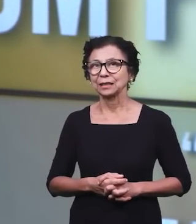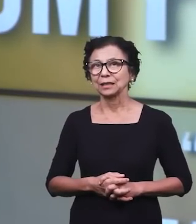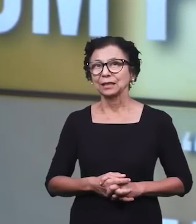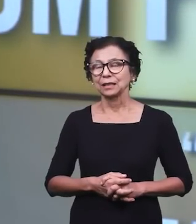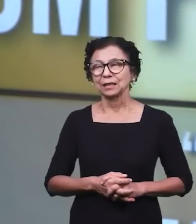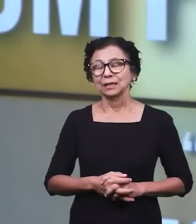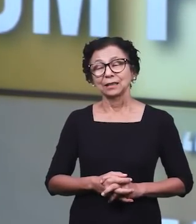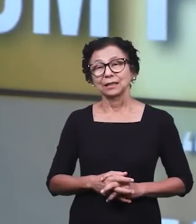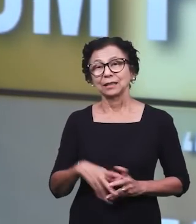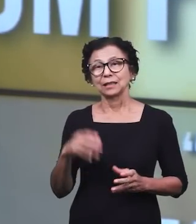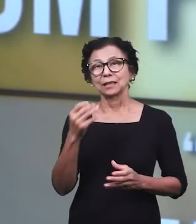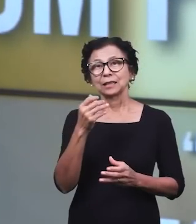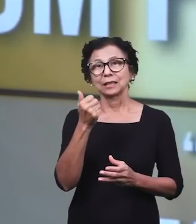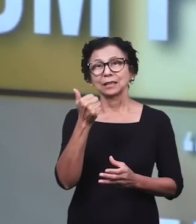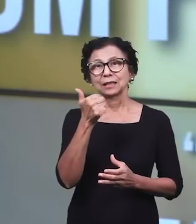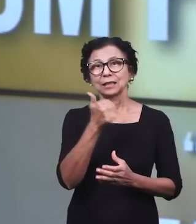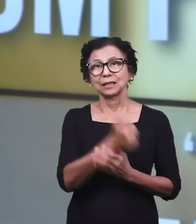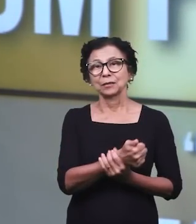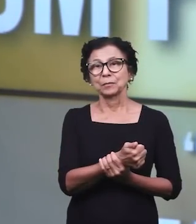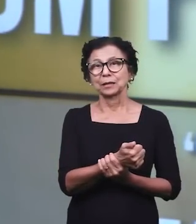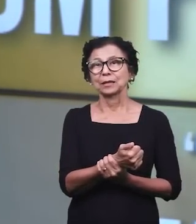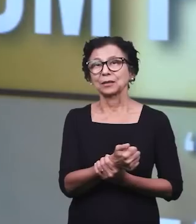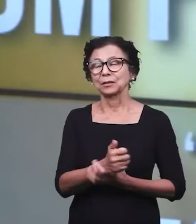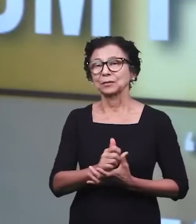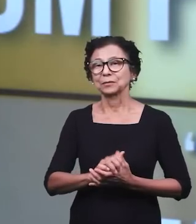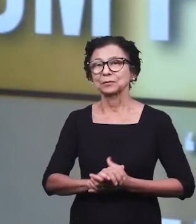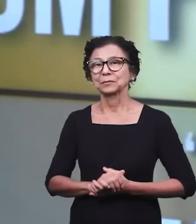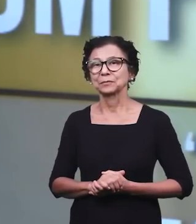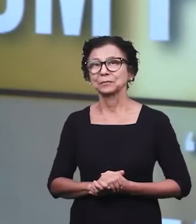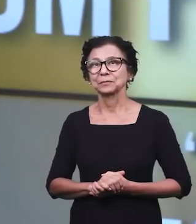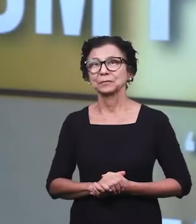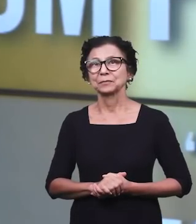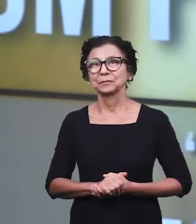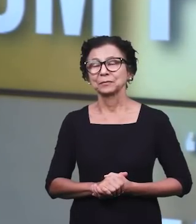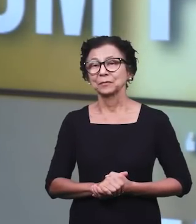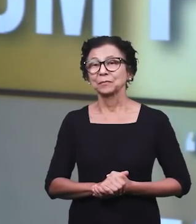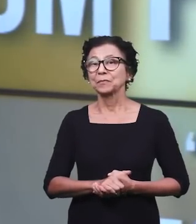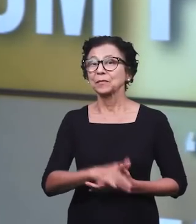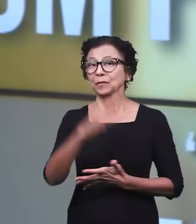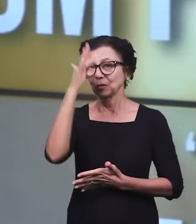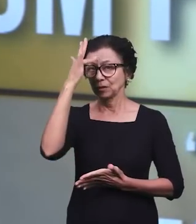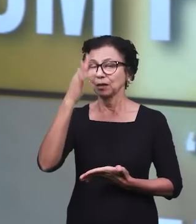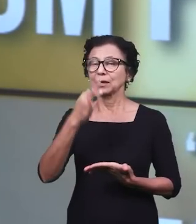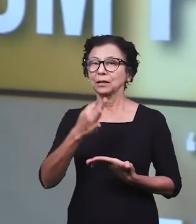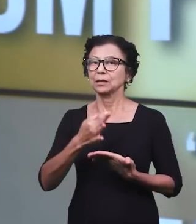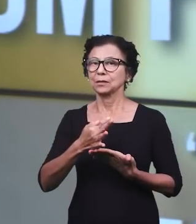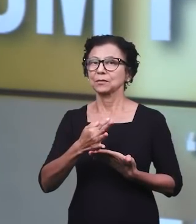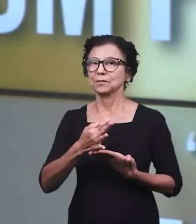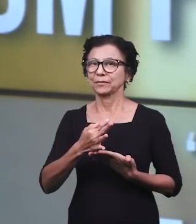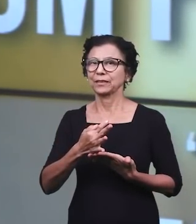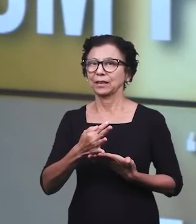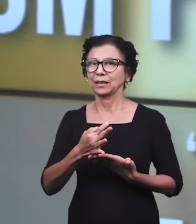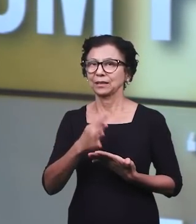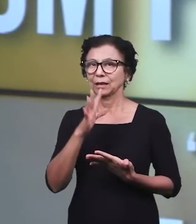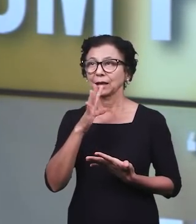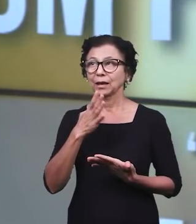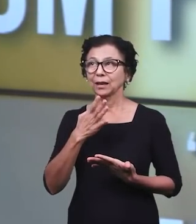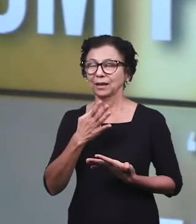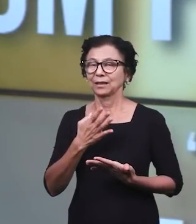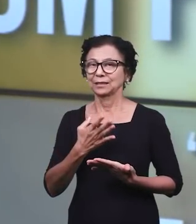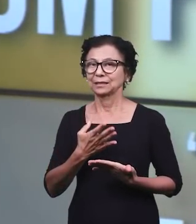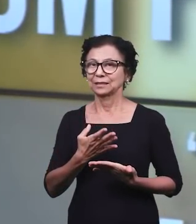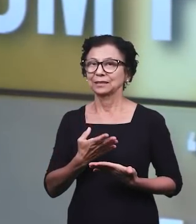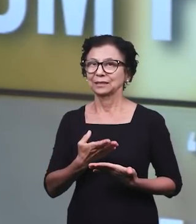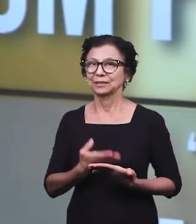assim em Hebreus, que ele creu na ressurreição. Olha que fé, né? Que coisa impressionante.